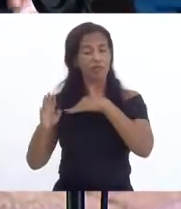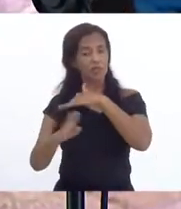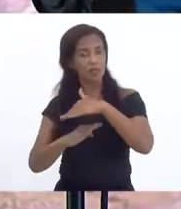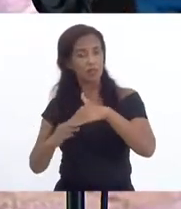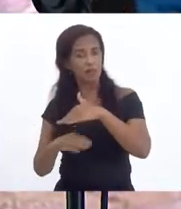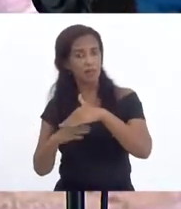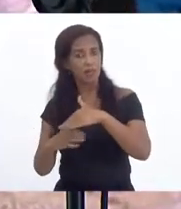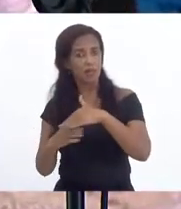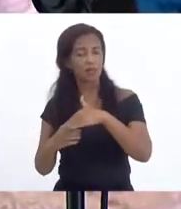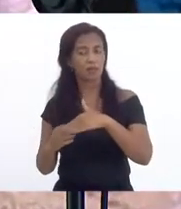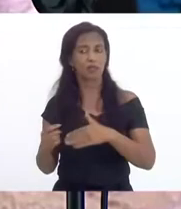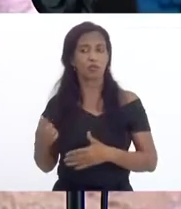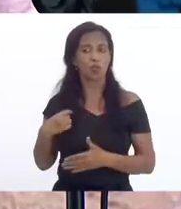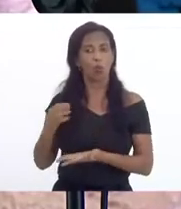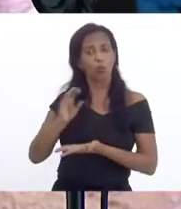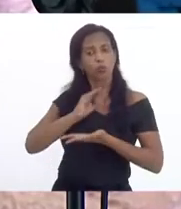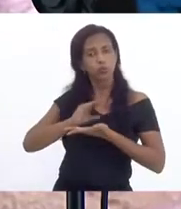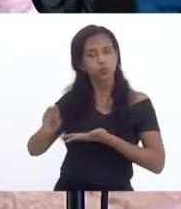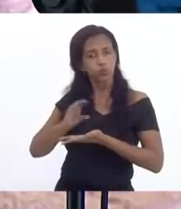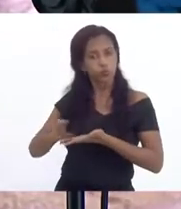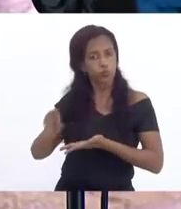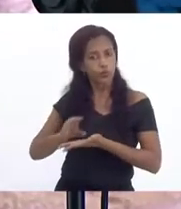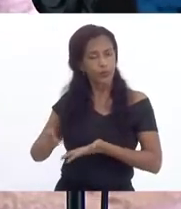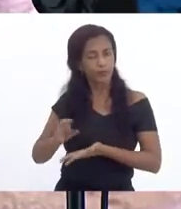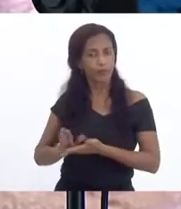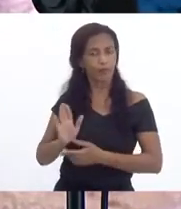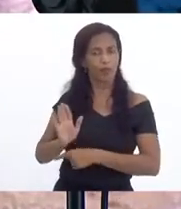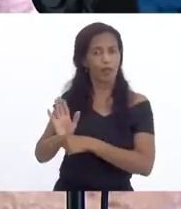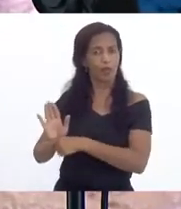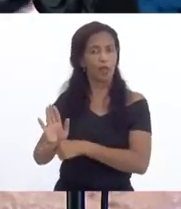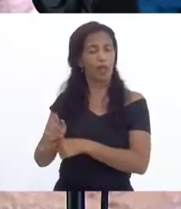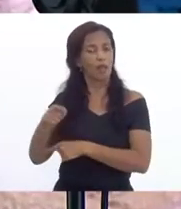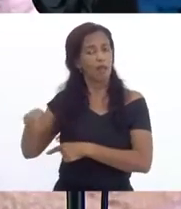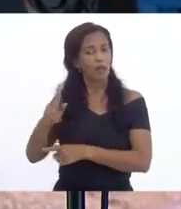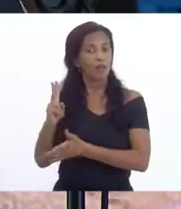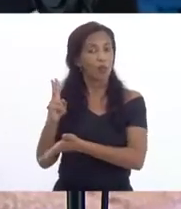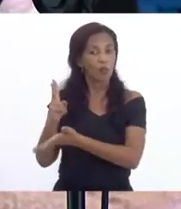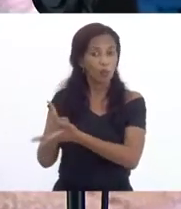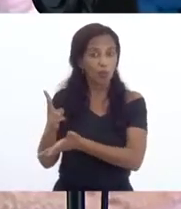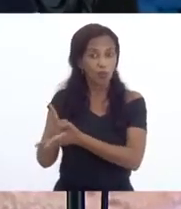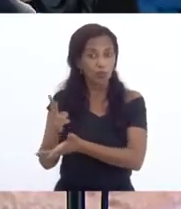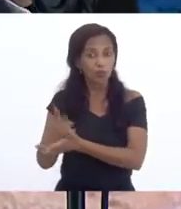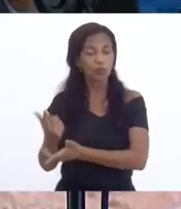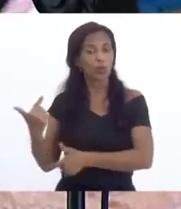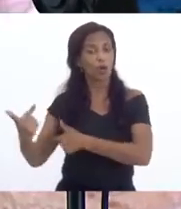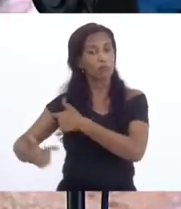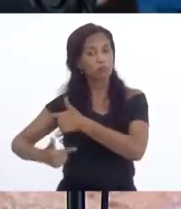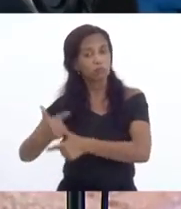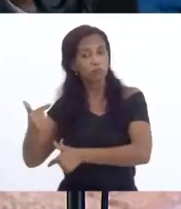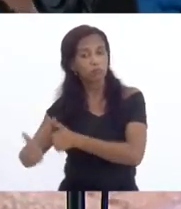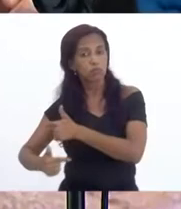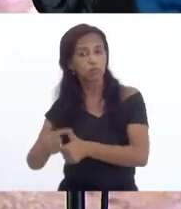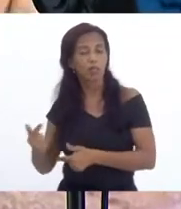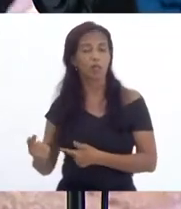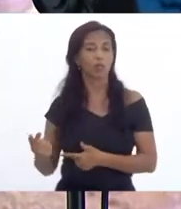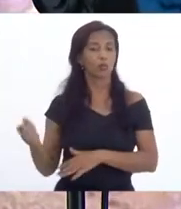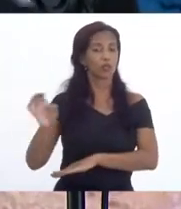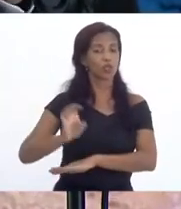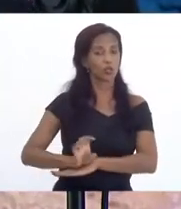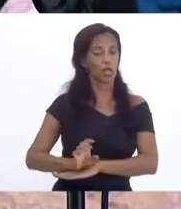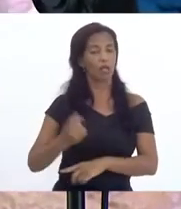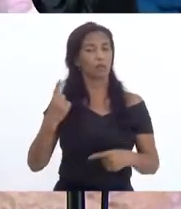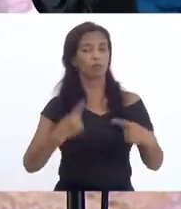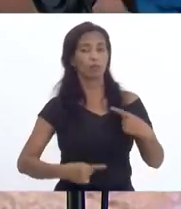instalaram com o incentivo desse recurso, elas vão continuar tocando o Estado, tocando as políticas,